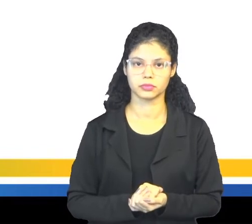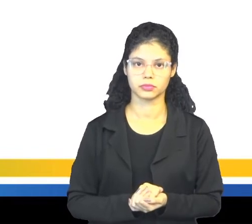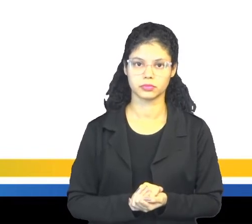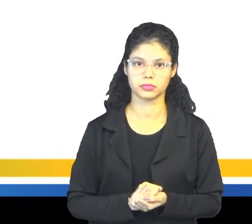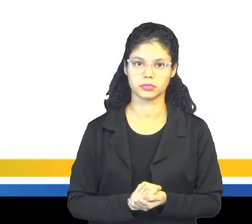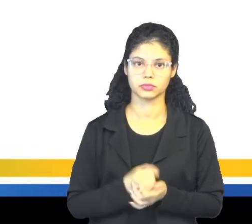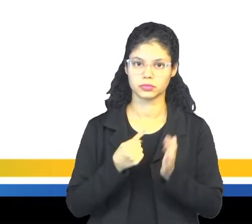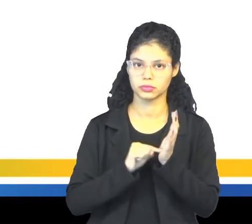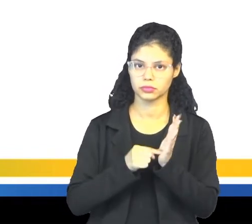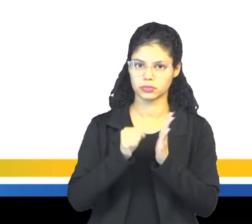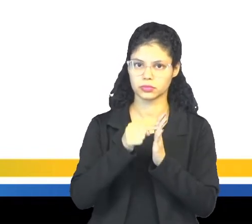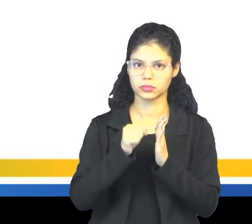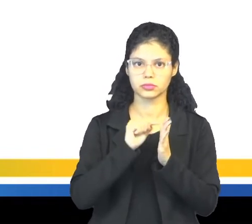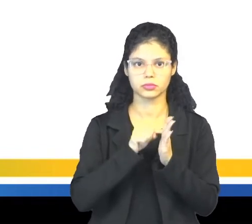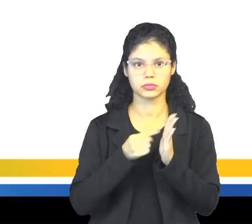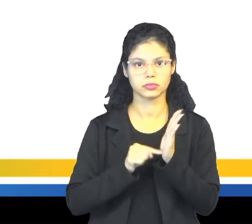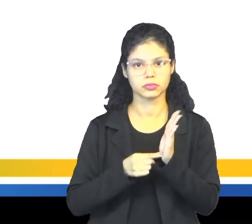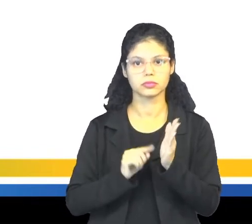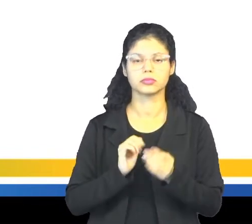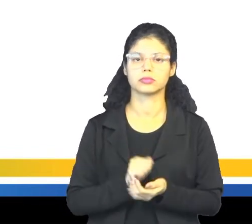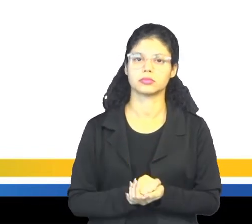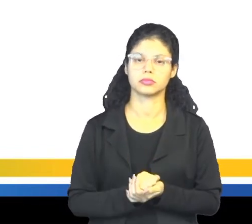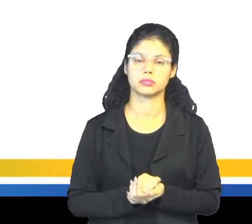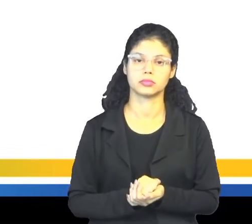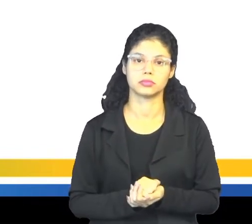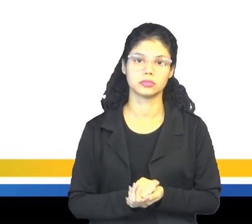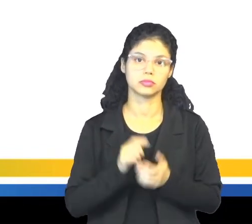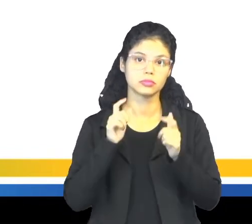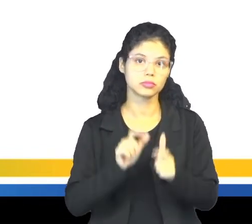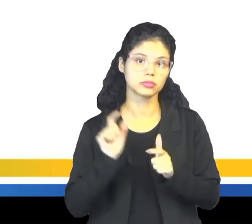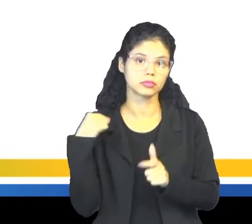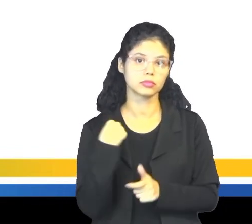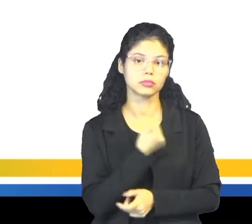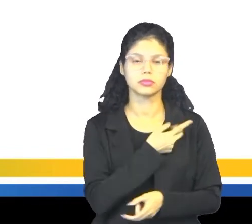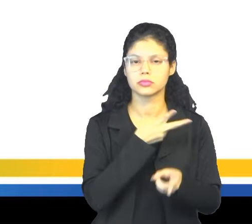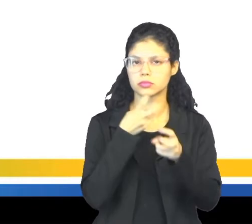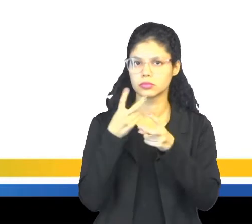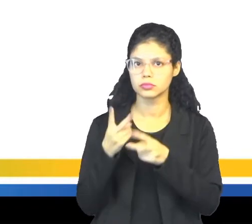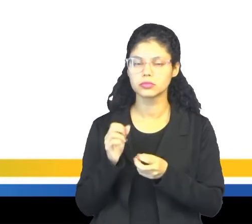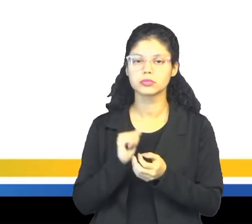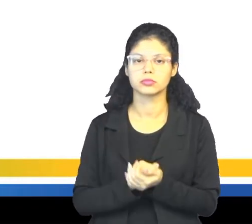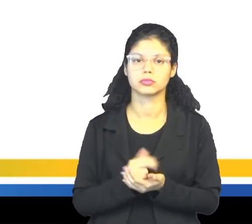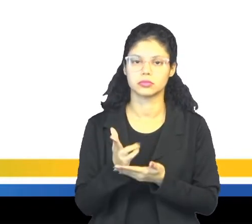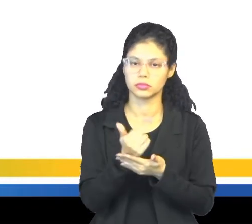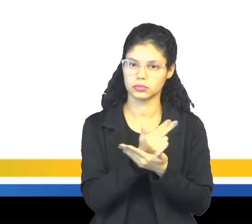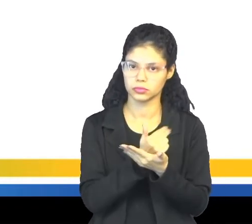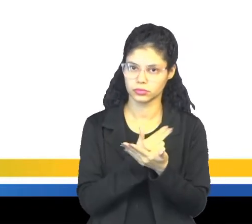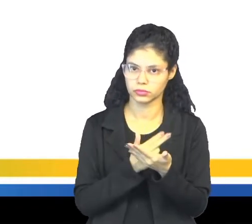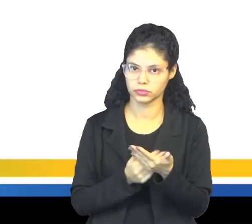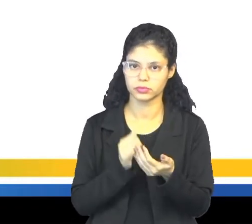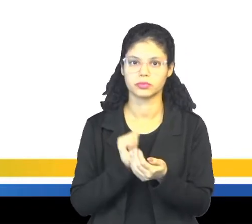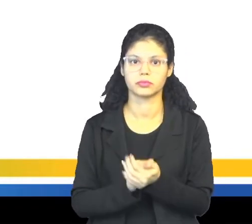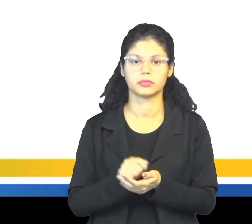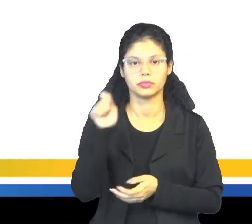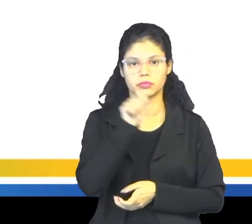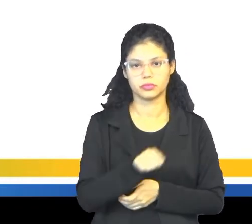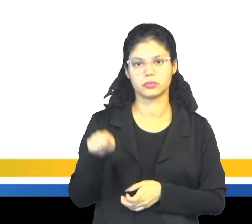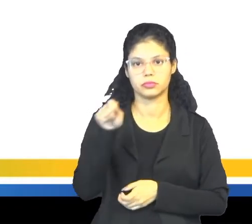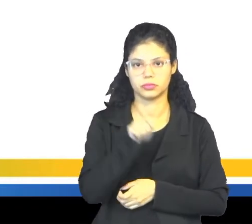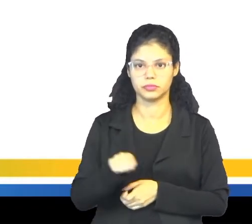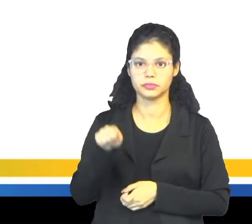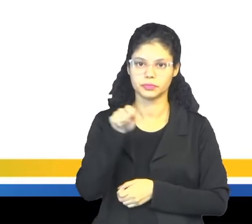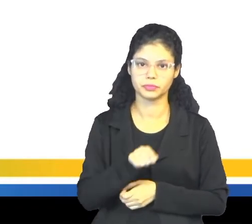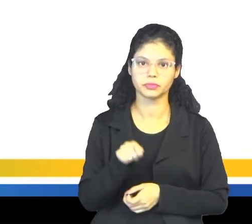desses furinhos que a gente está vendo do lado mais de cá, onde a gente observa os desenhos, né? Ele vai rodando e aí a gente